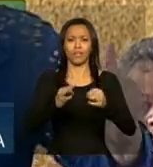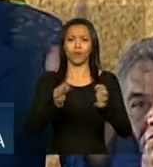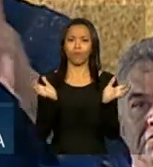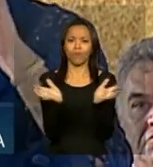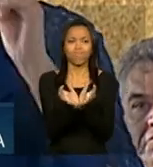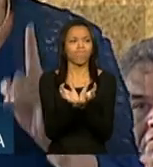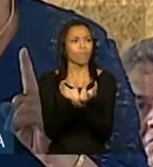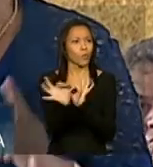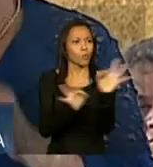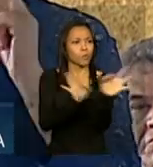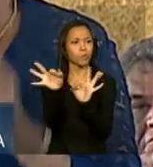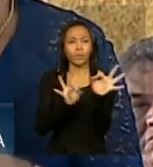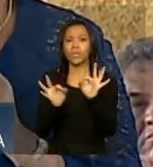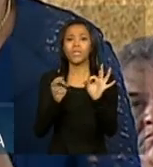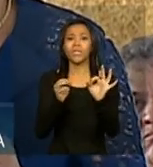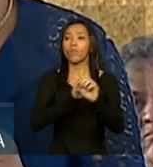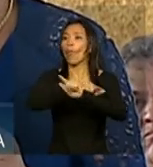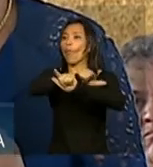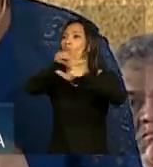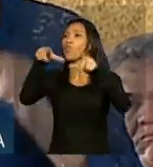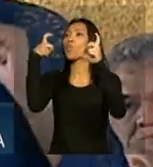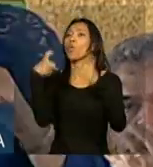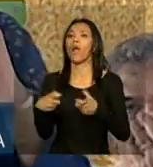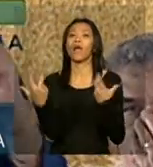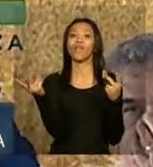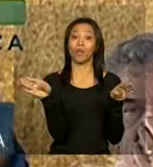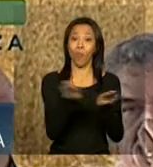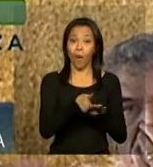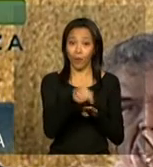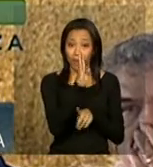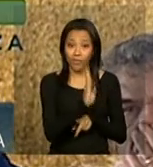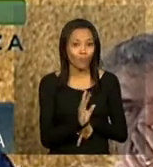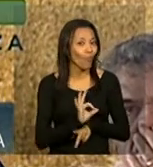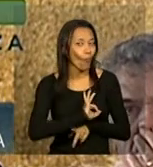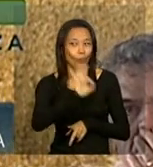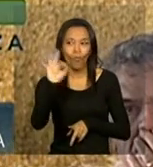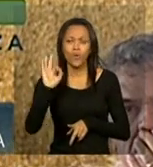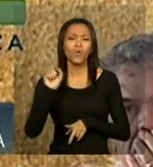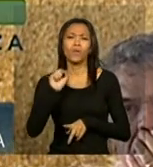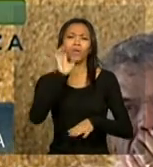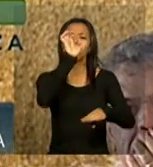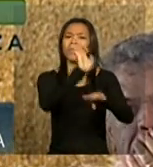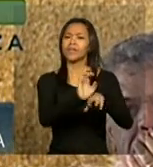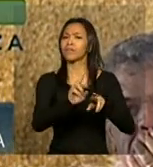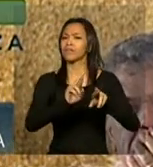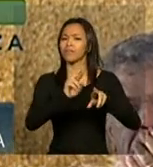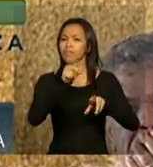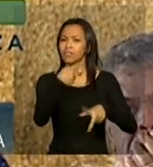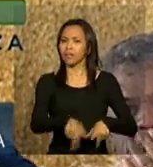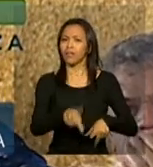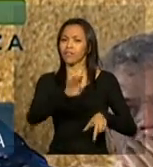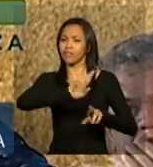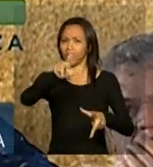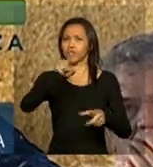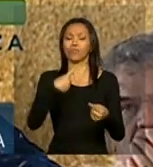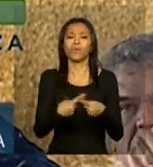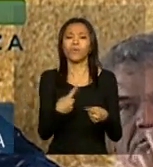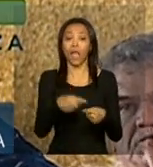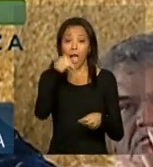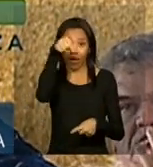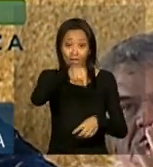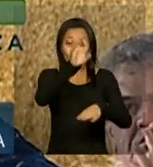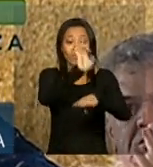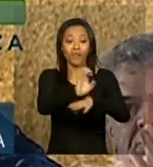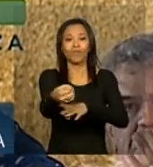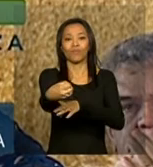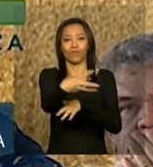que nenhum lugar tenha igual. E que tem o Mato Grosso de diferente? O Mato Grosso é um estado